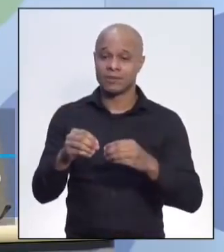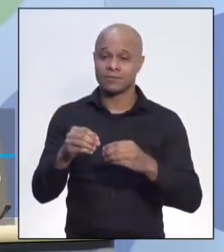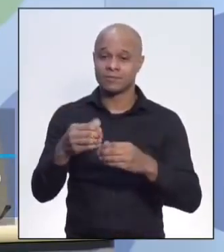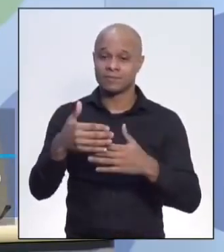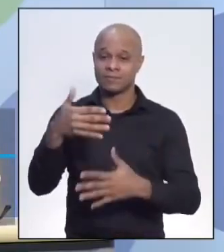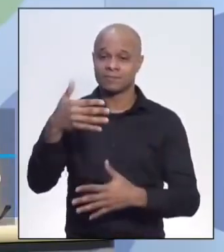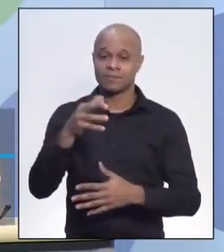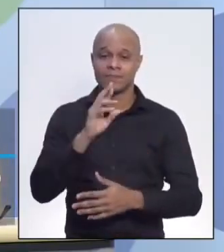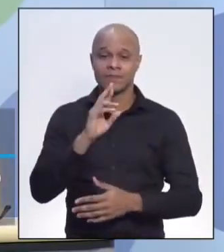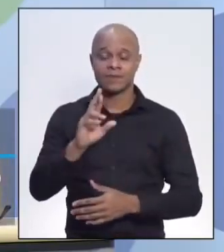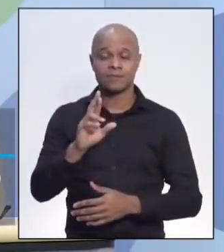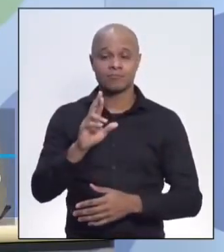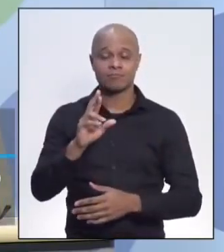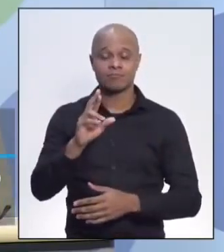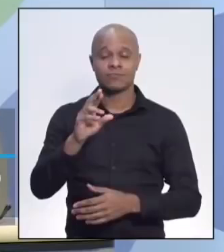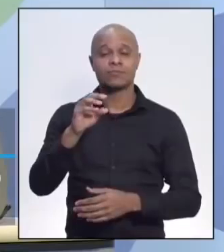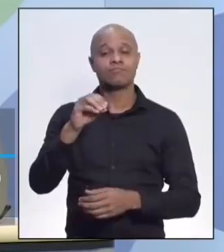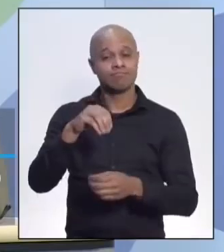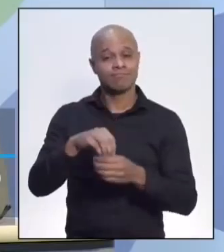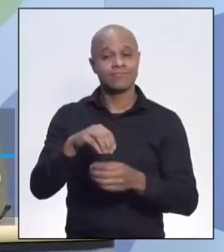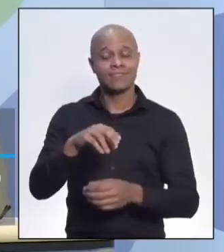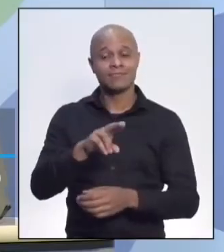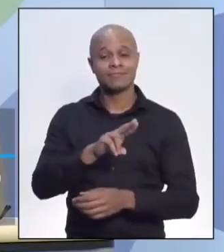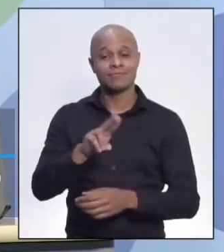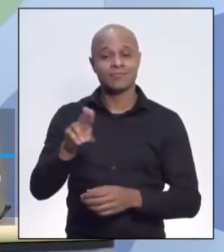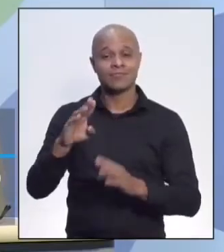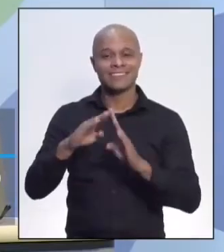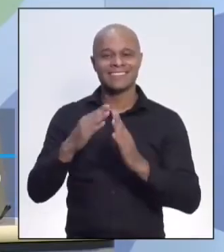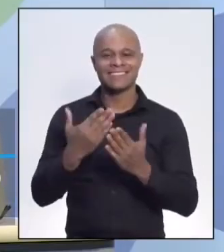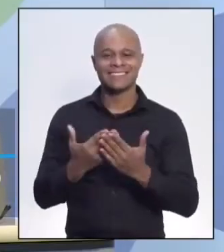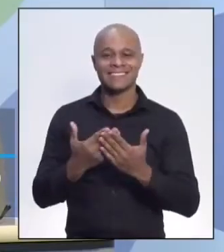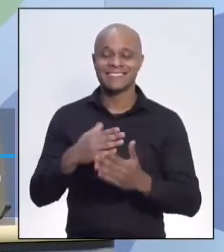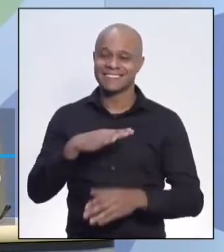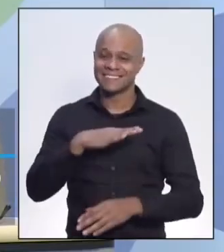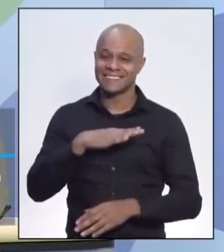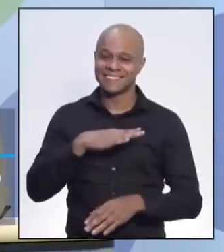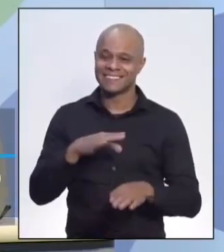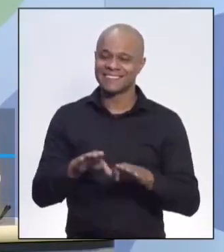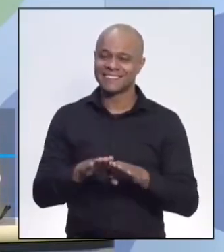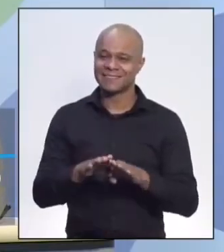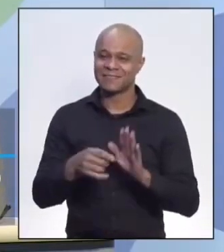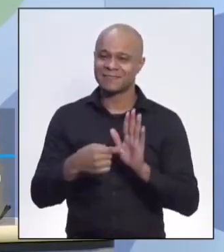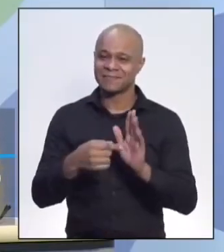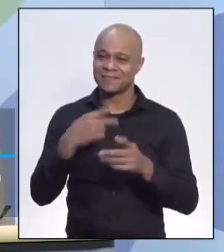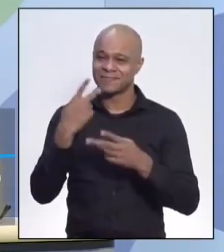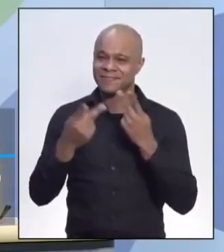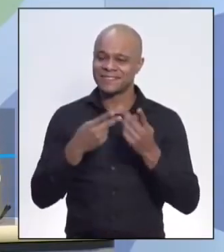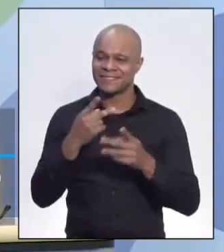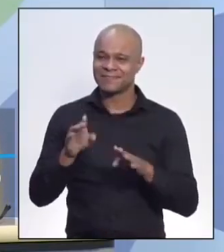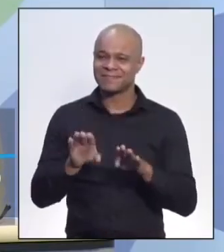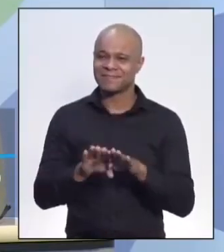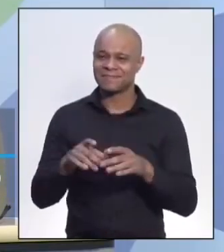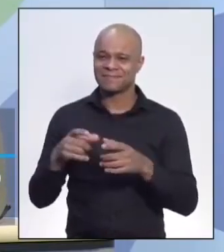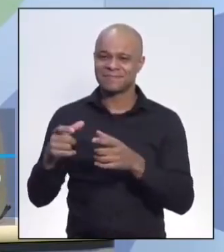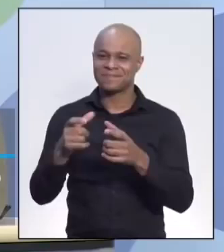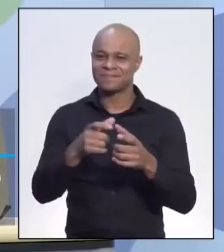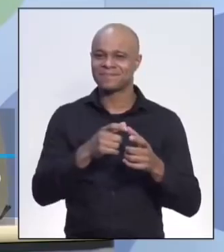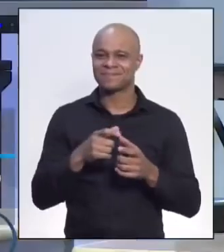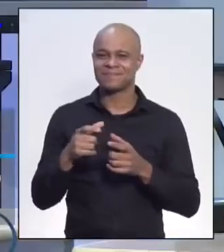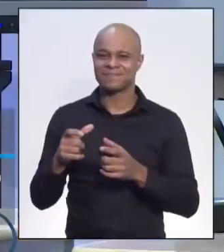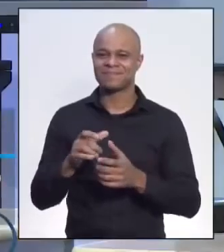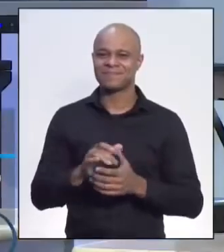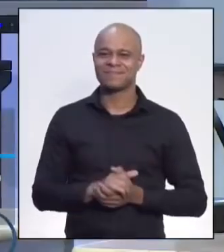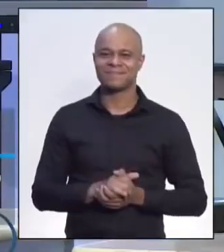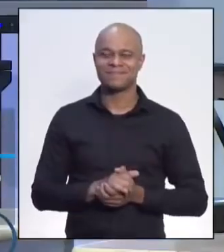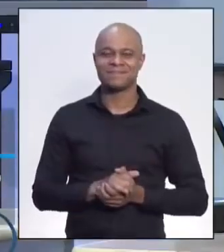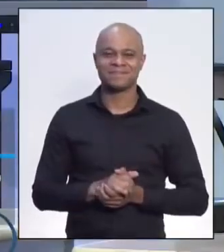nome da cidade, coloca o nome da escola, para a gente dar um créditozinho para você, para a sua escola, para o seu município. Tá ok? Você, Alessandra?